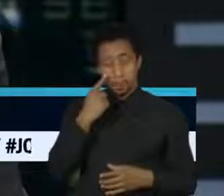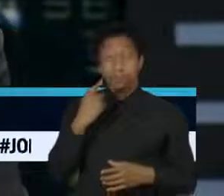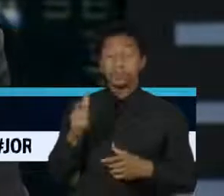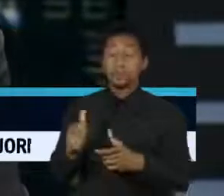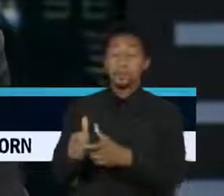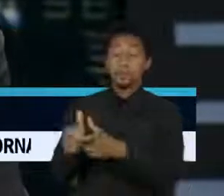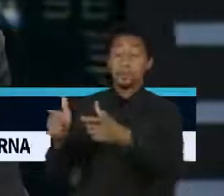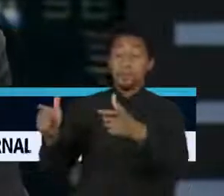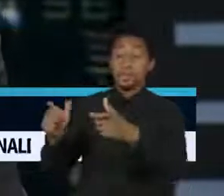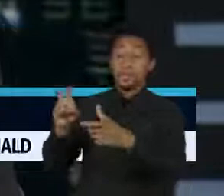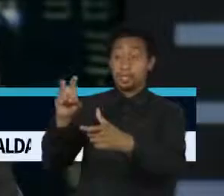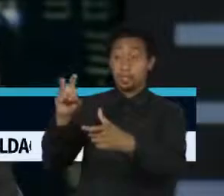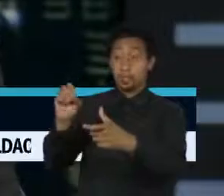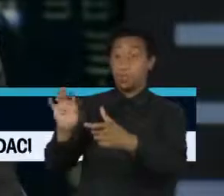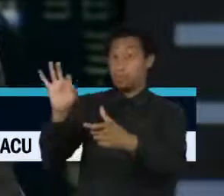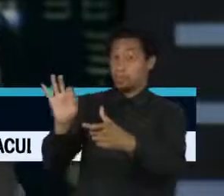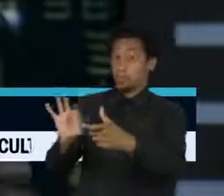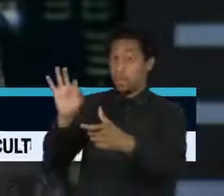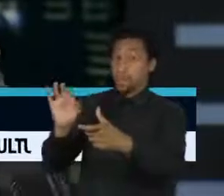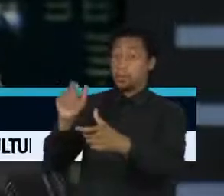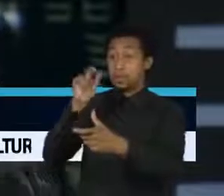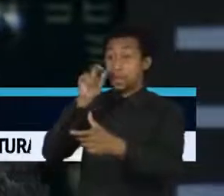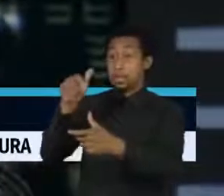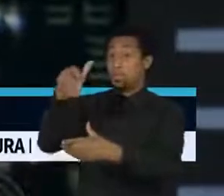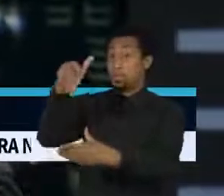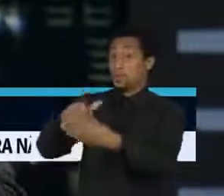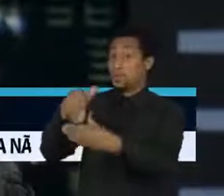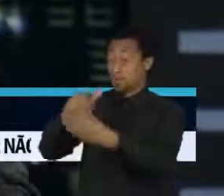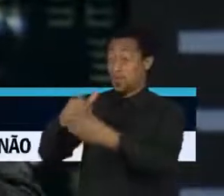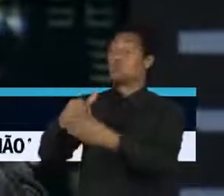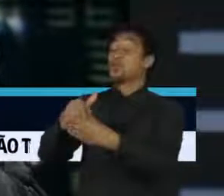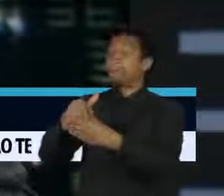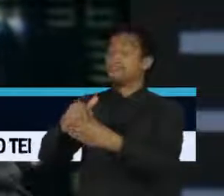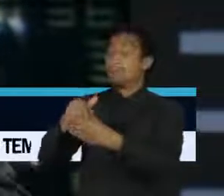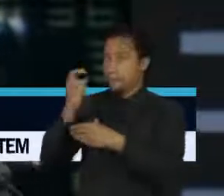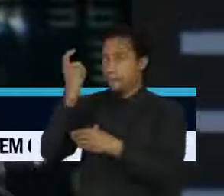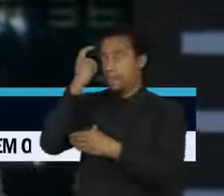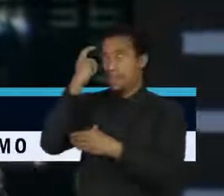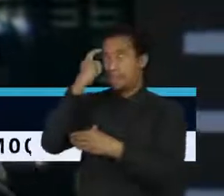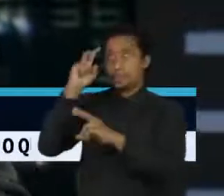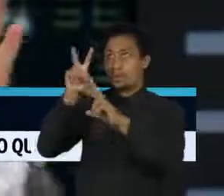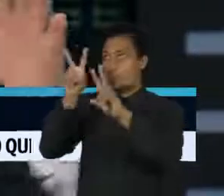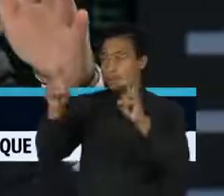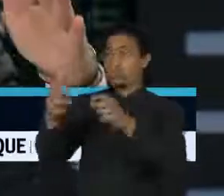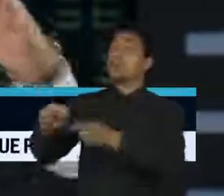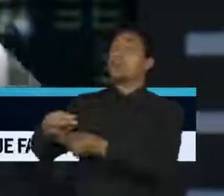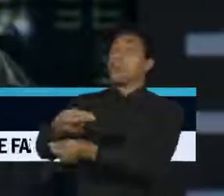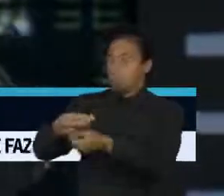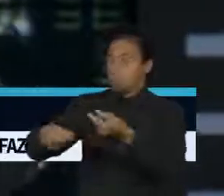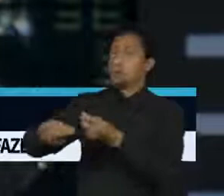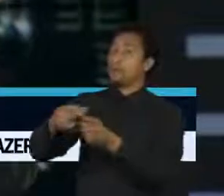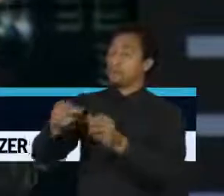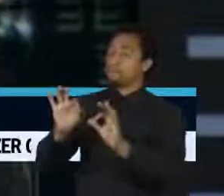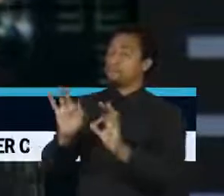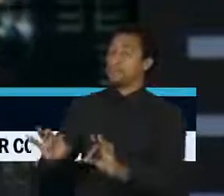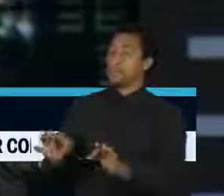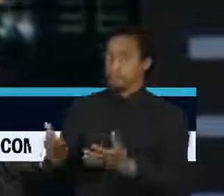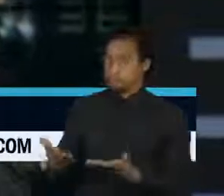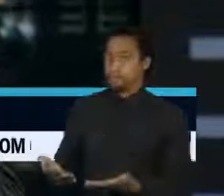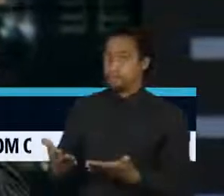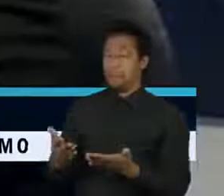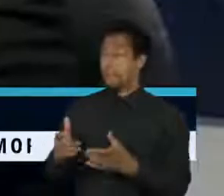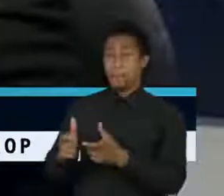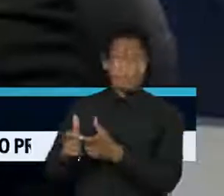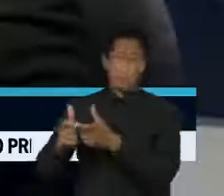de eleitores O tema é economia então sem e você vê nas curvas e vários temáticas prioritárias economia